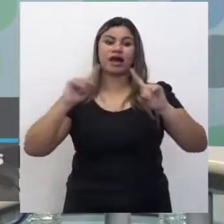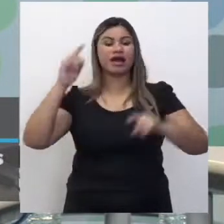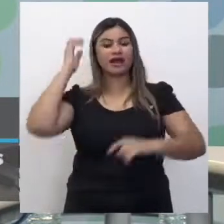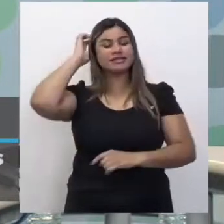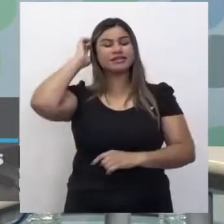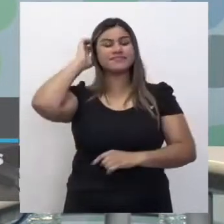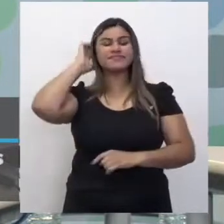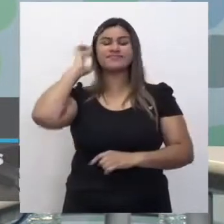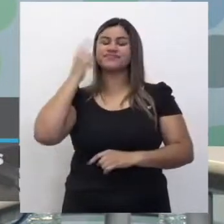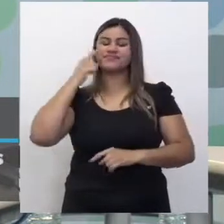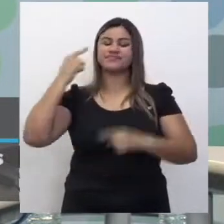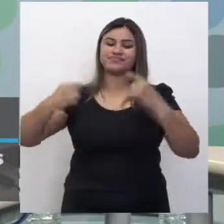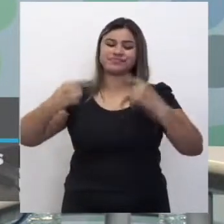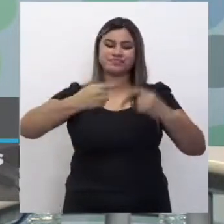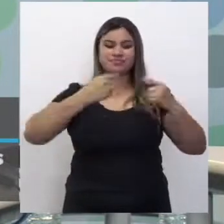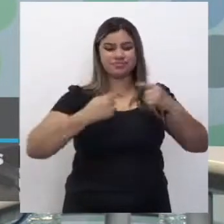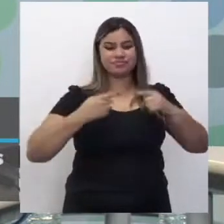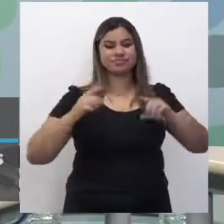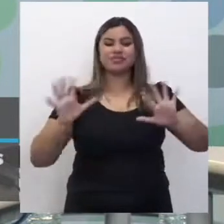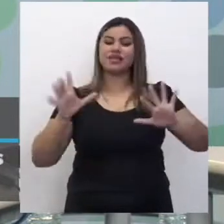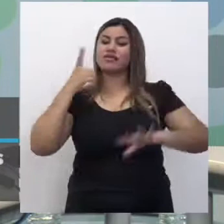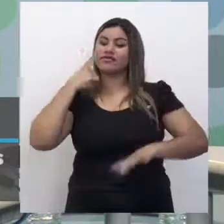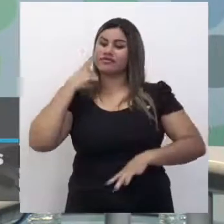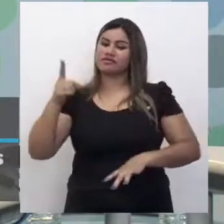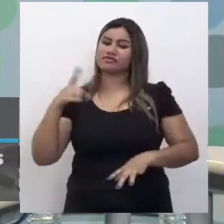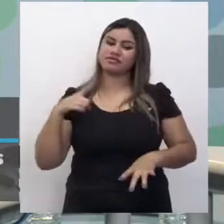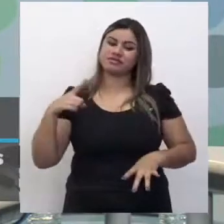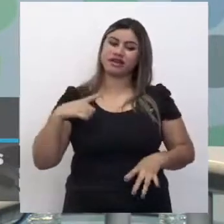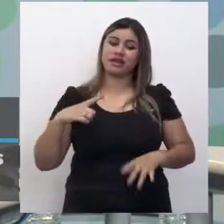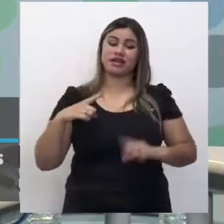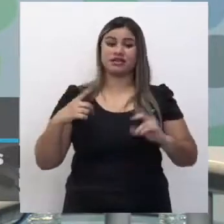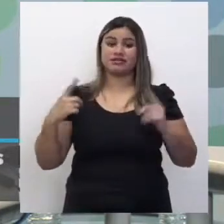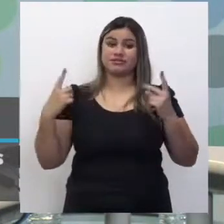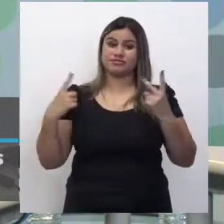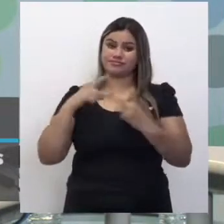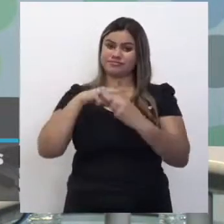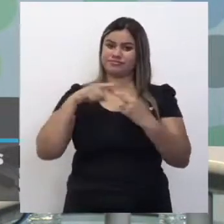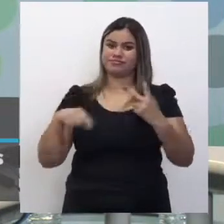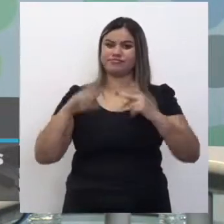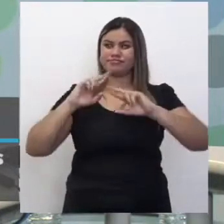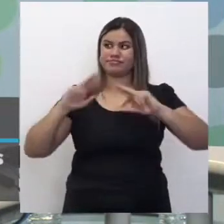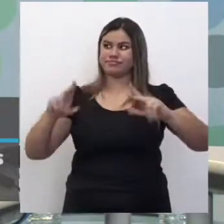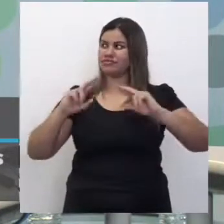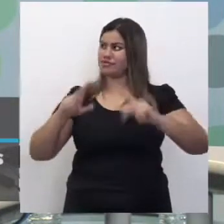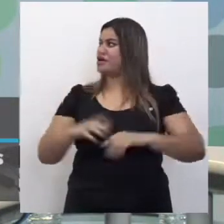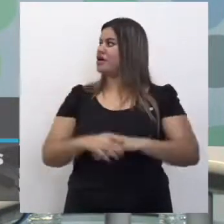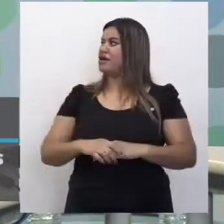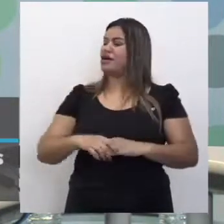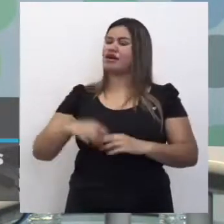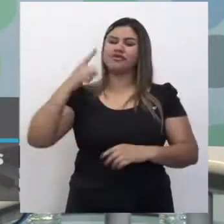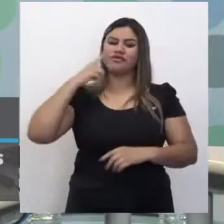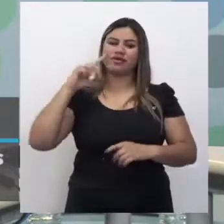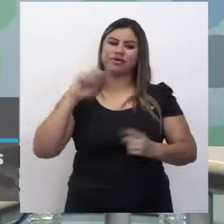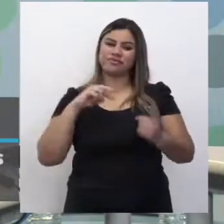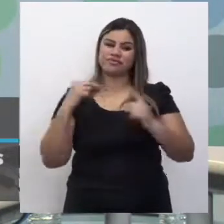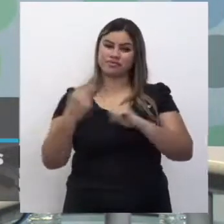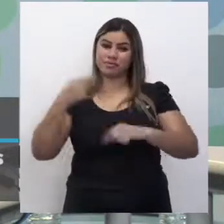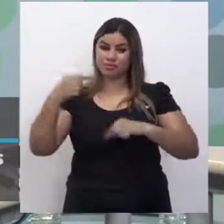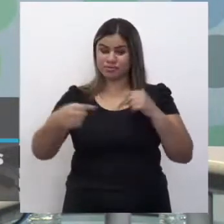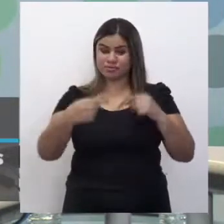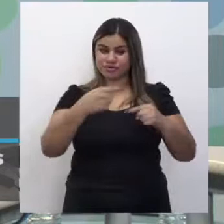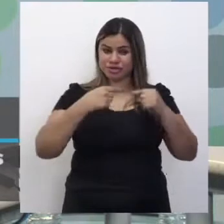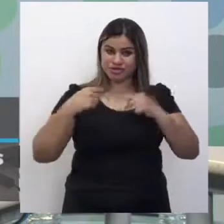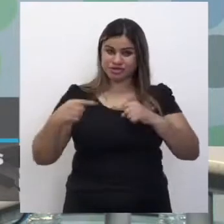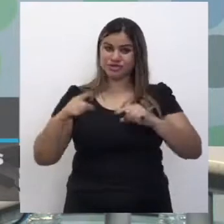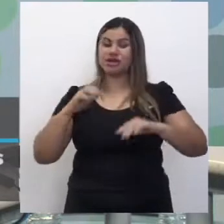nosso debate. Vocês viram aí que temos posições acaloradas. De fato, do ponto de vista político, a gente pode entender